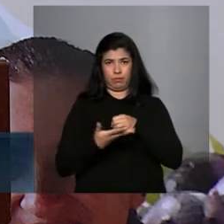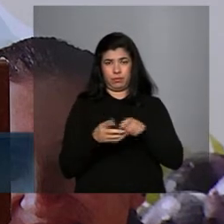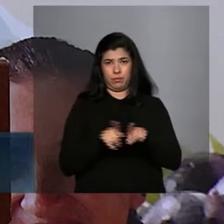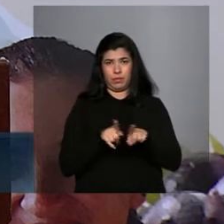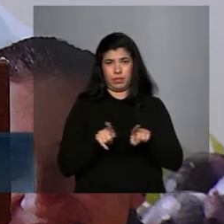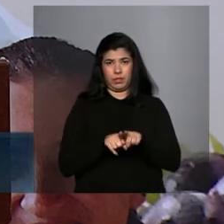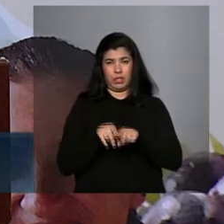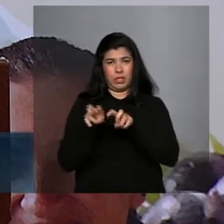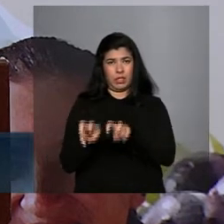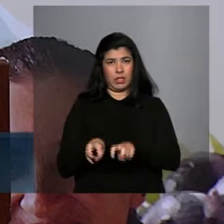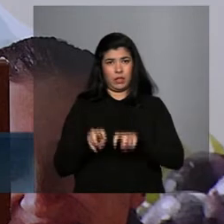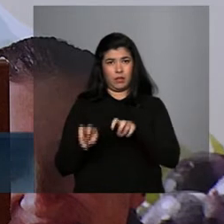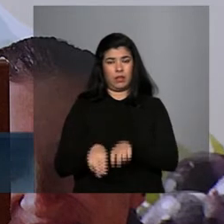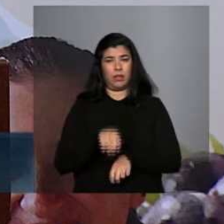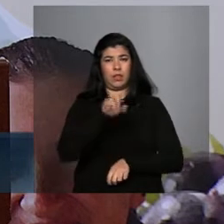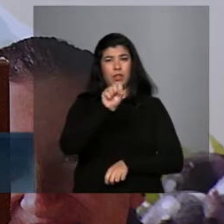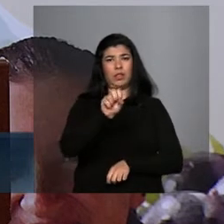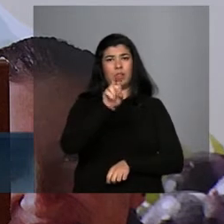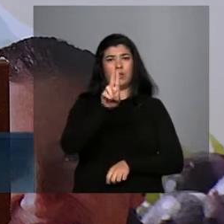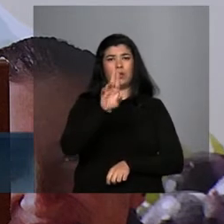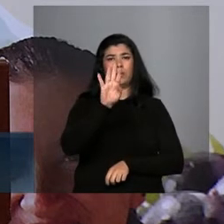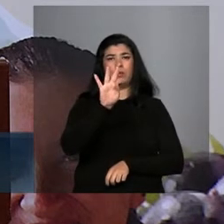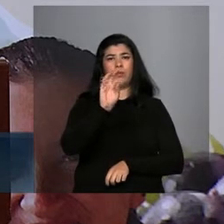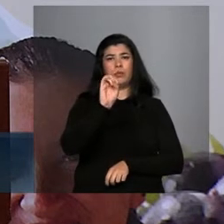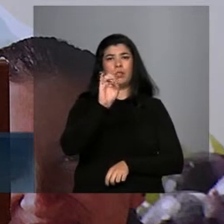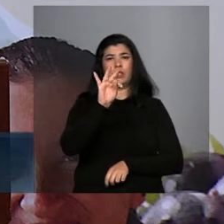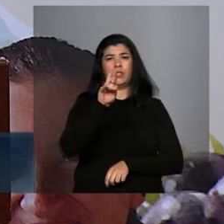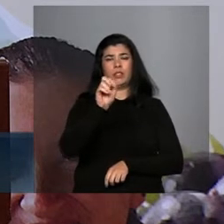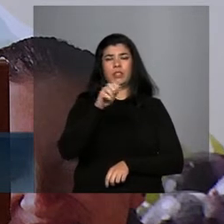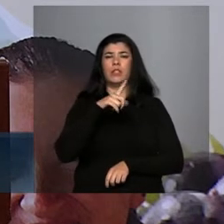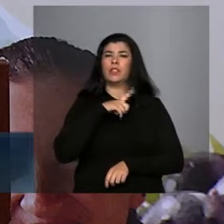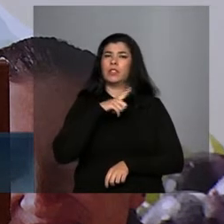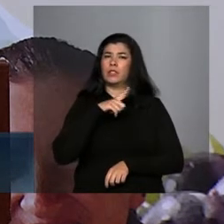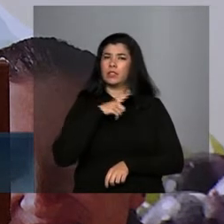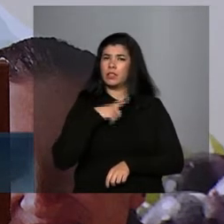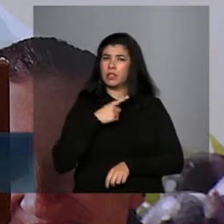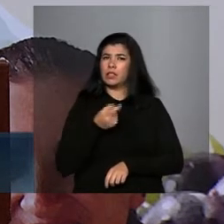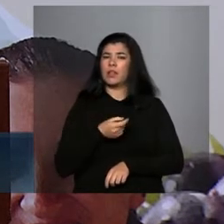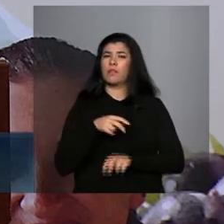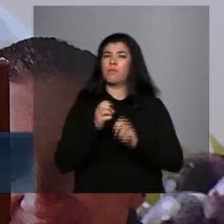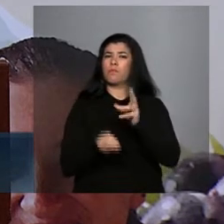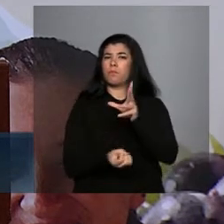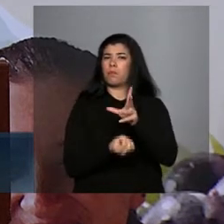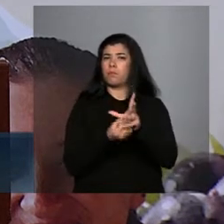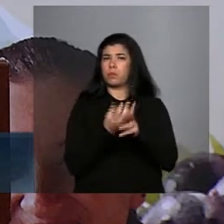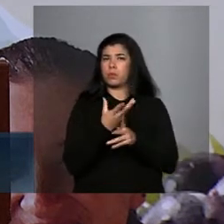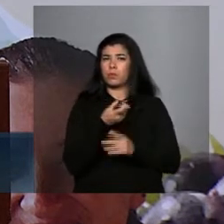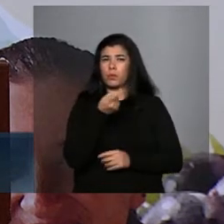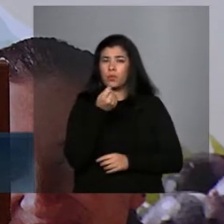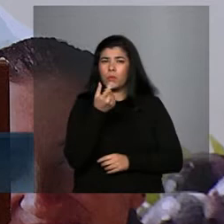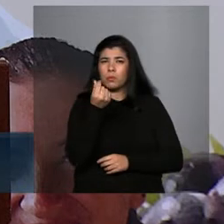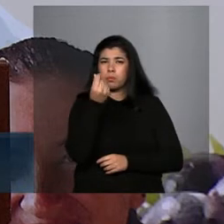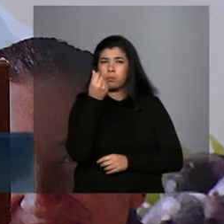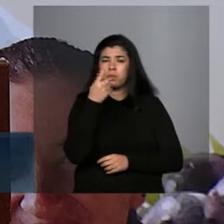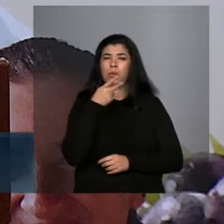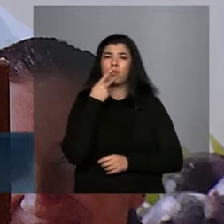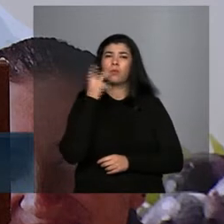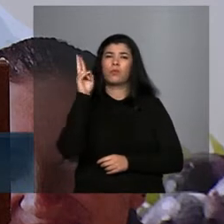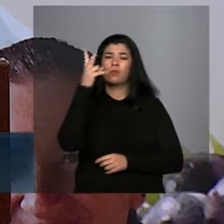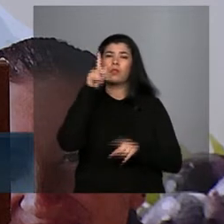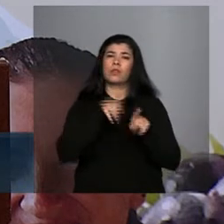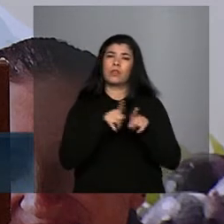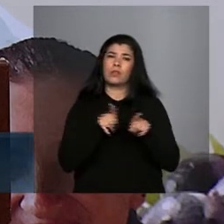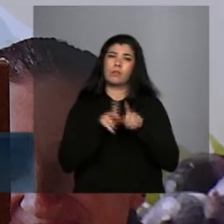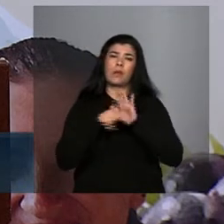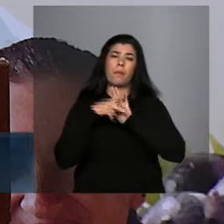agricultura de subsistência. Ainda tem muita produção de baixa renda e agricultura de subsistência. Mas